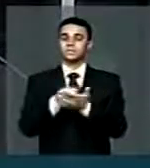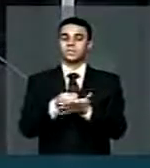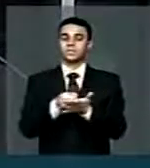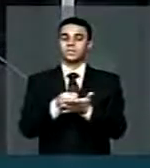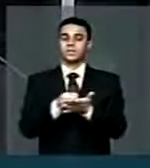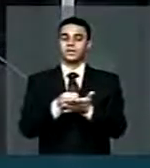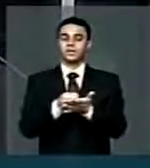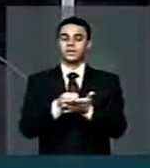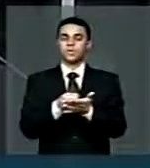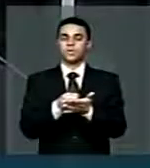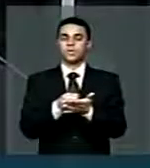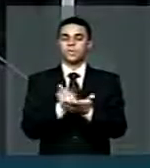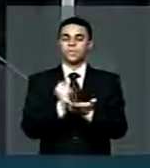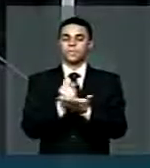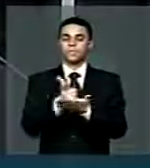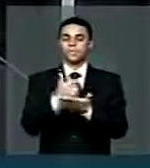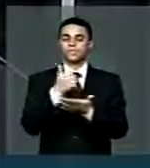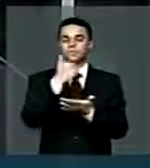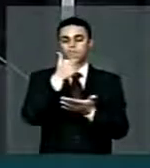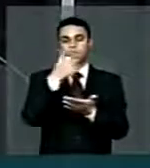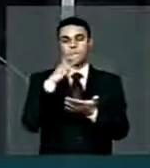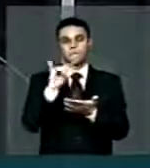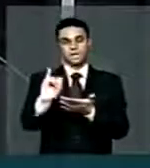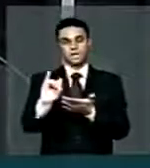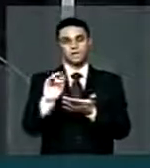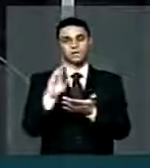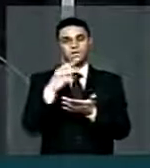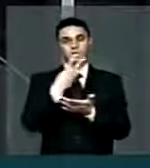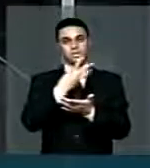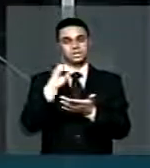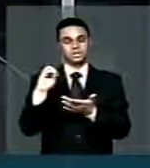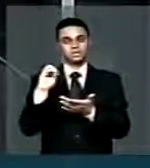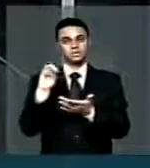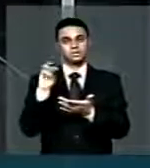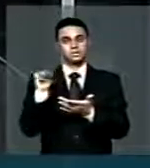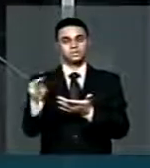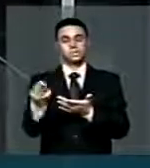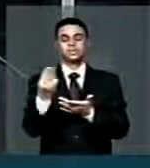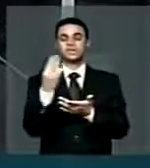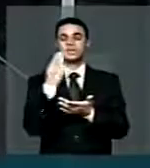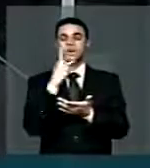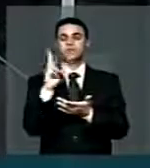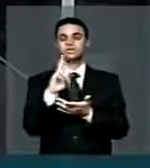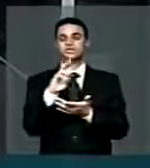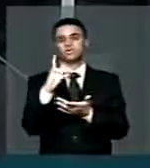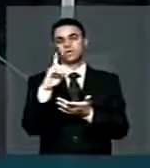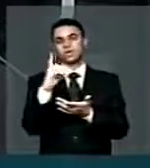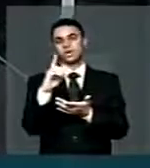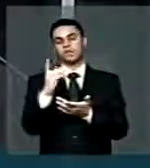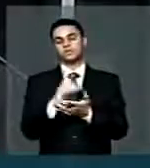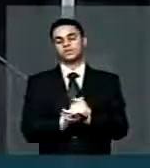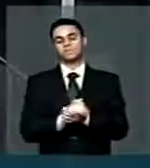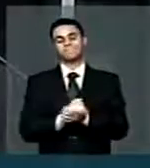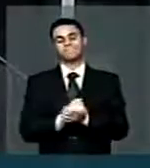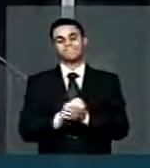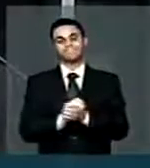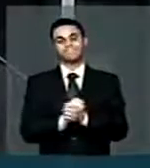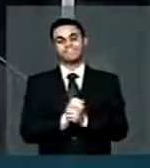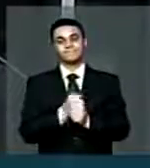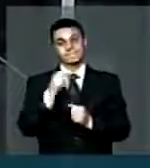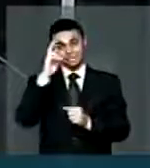e 300 milhões de dólares. A senhora Graça Foster, presidente da Petrobras, que é uma